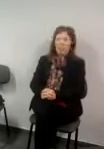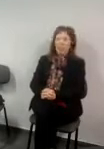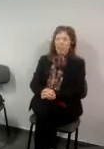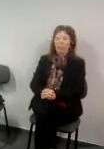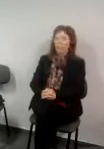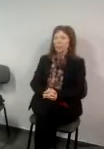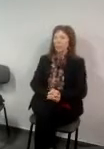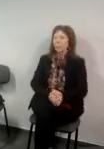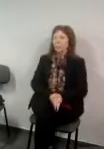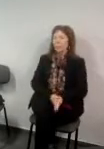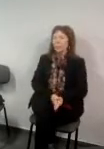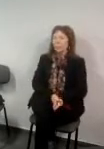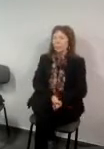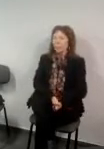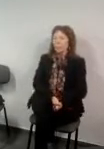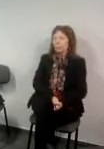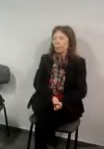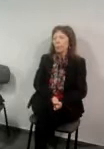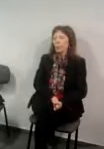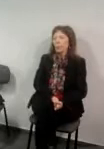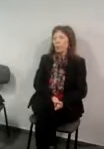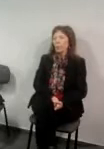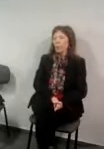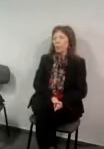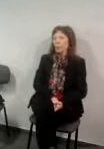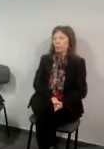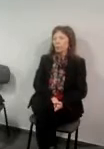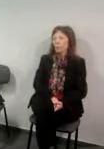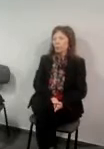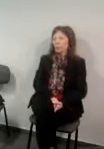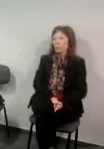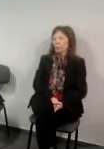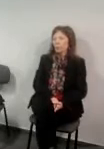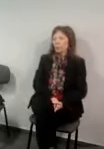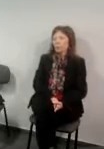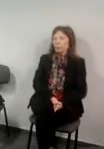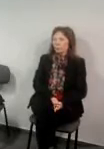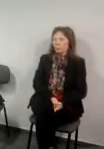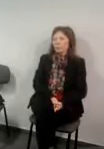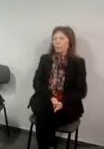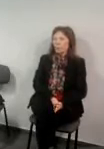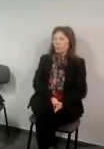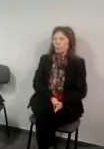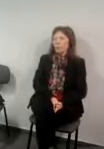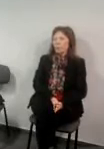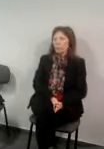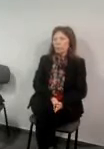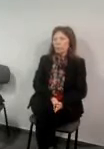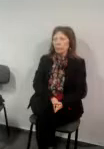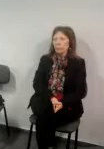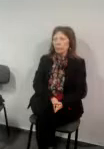essas questões assim, que estão falando, que quando ele falou assim, mais eficiente, tem que se analisar muito a diversidade de cada um, quem está dando passe, né,